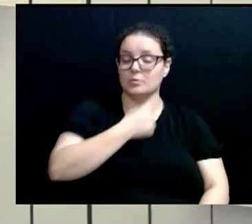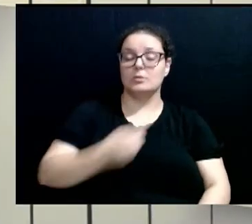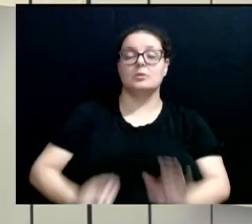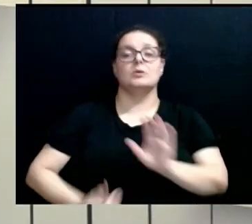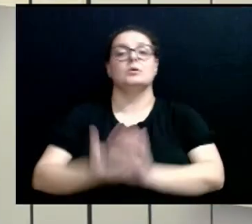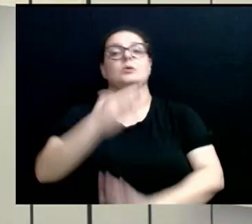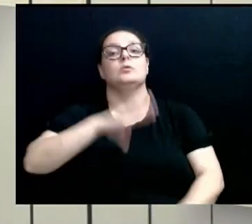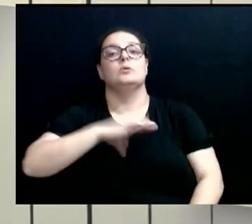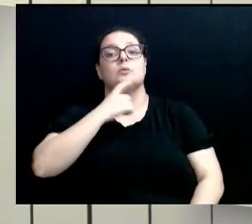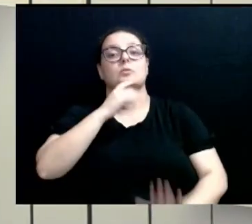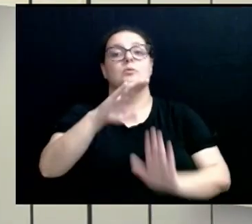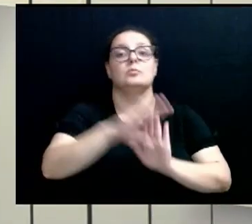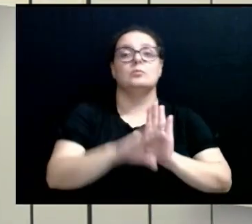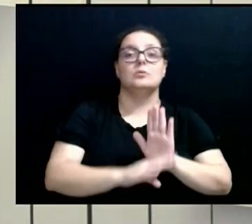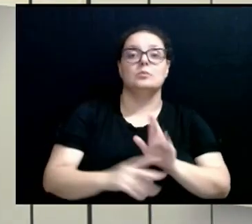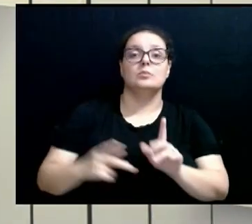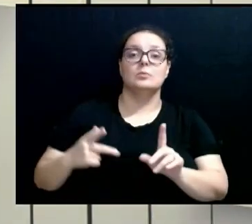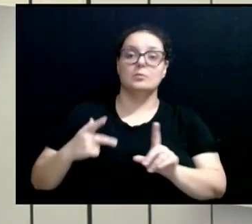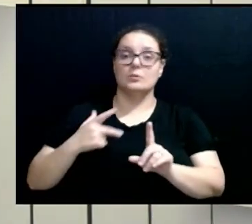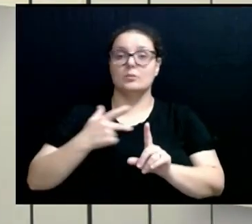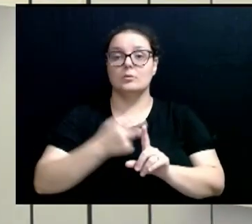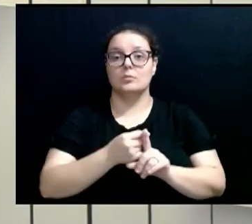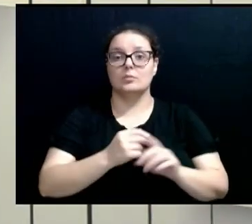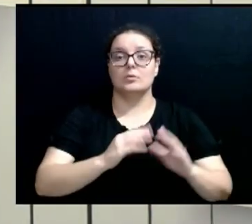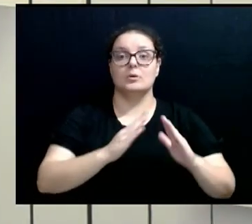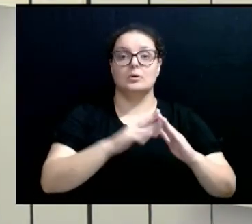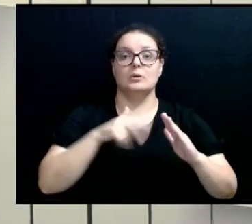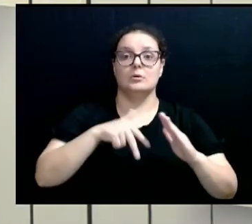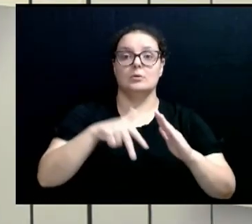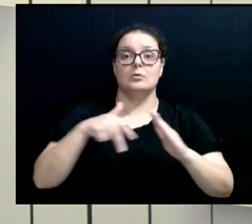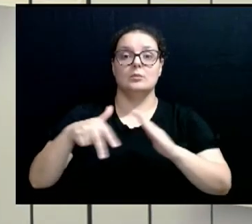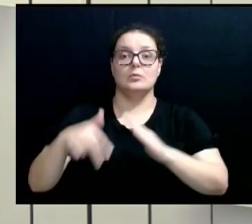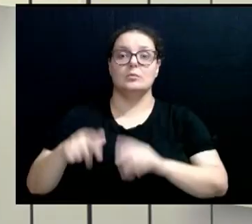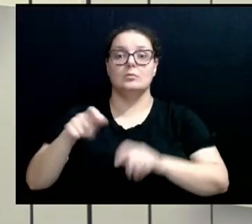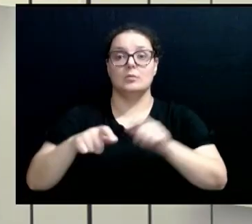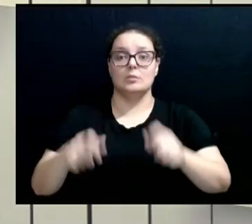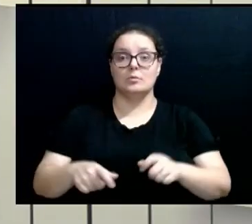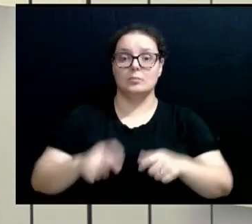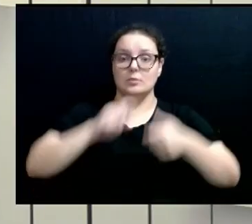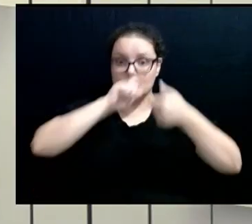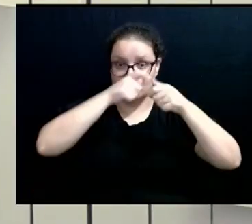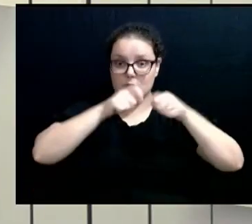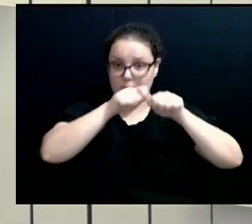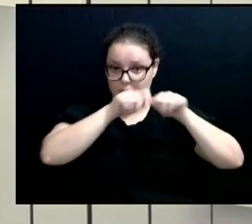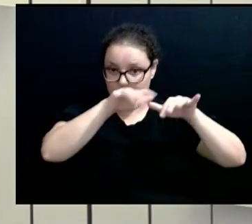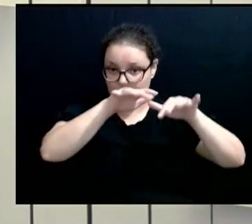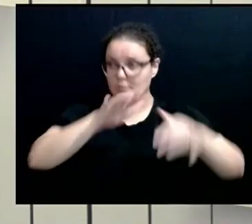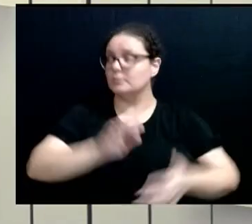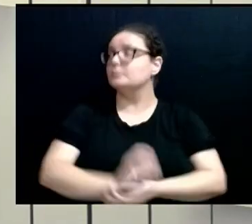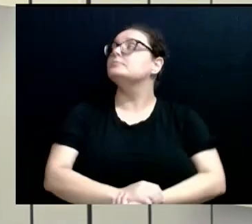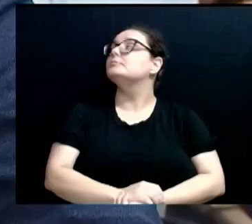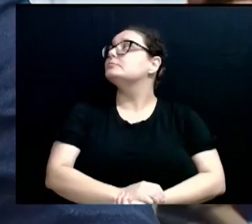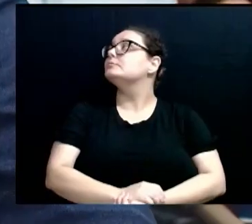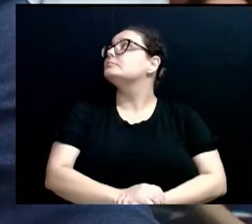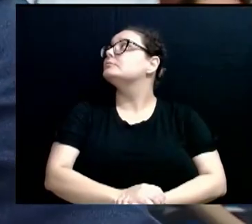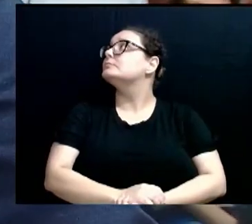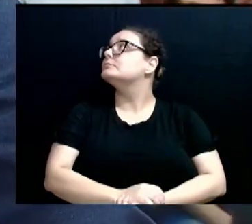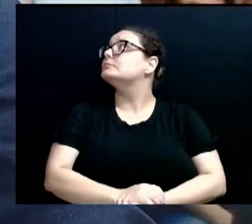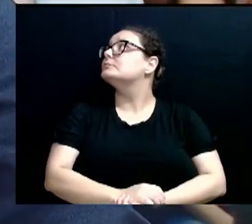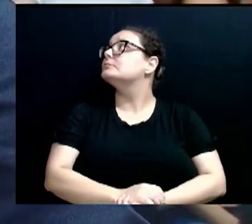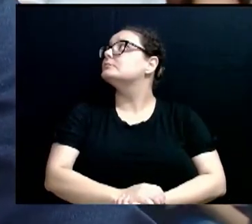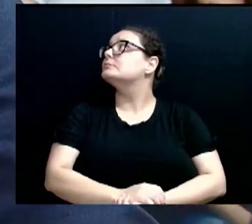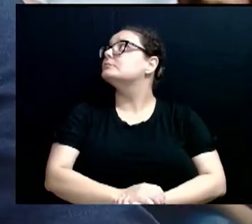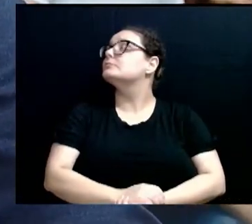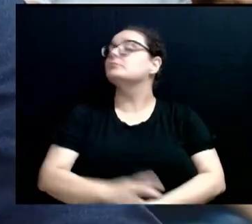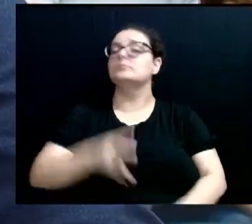de vacinação domiciliar para pessoas com transtorno do espectro autista. O vereador Dr.